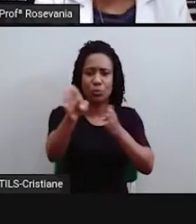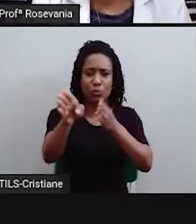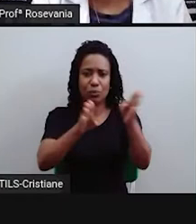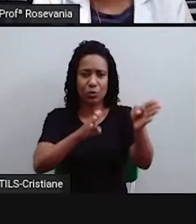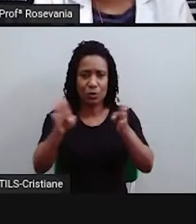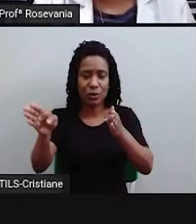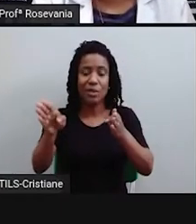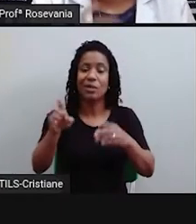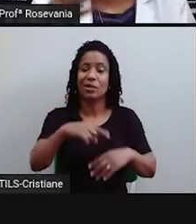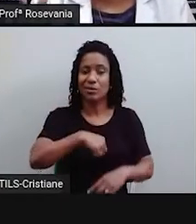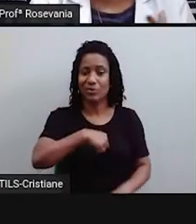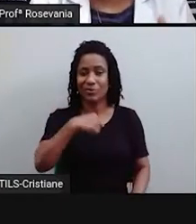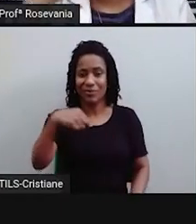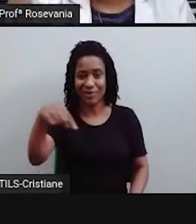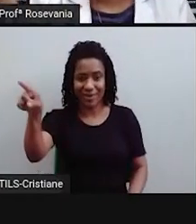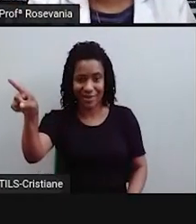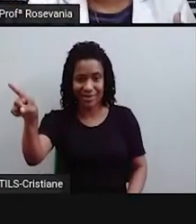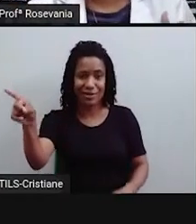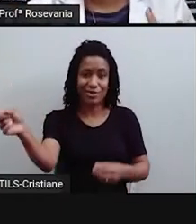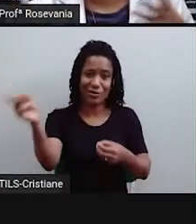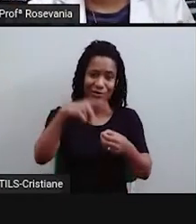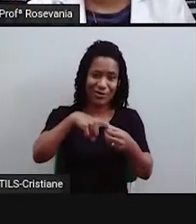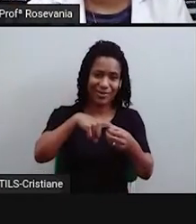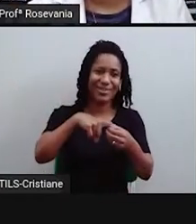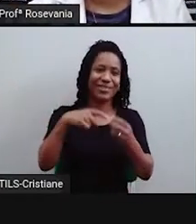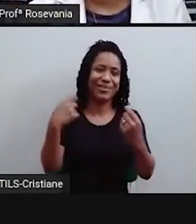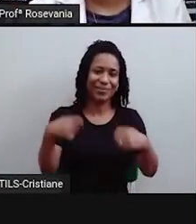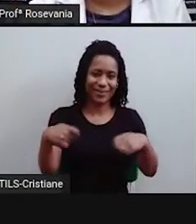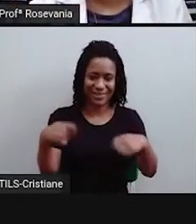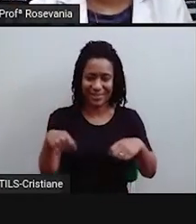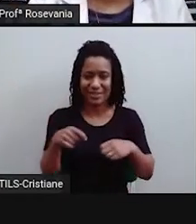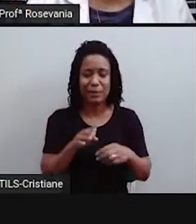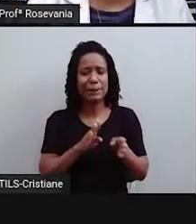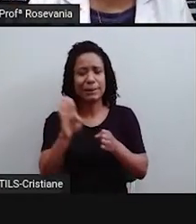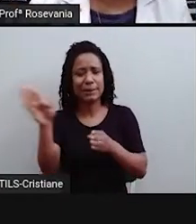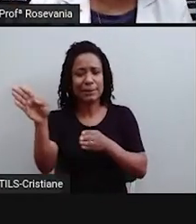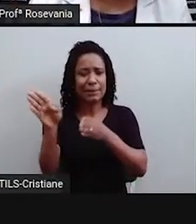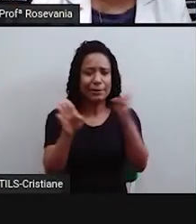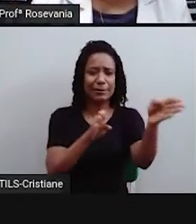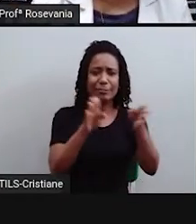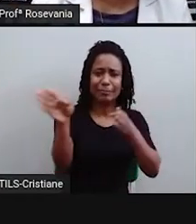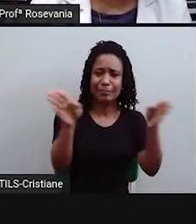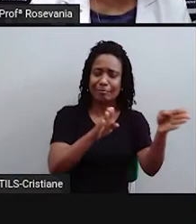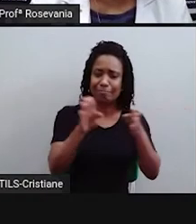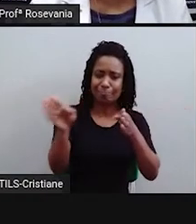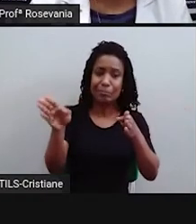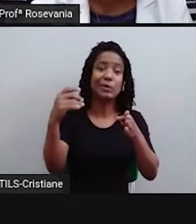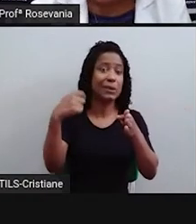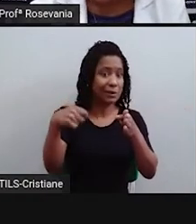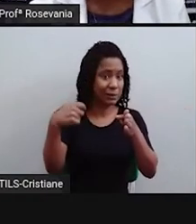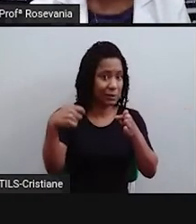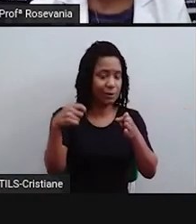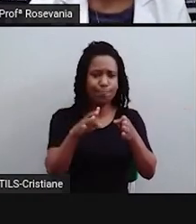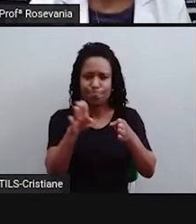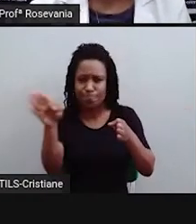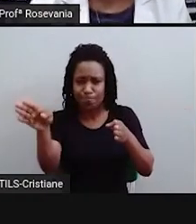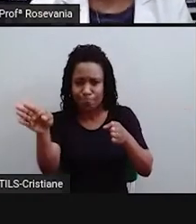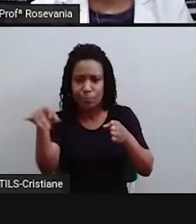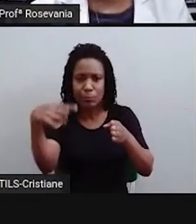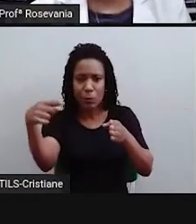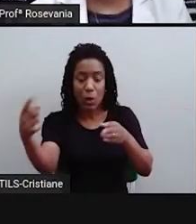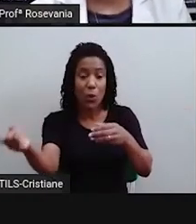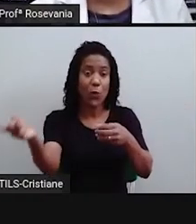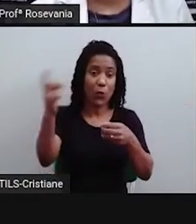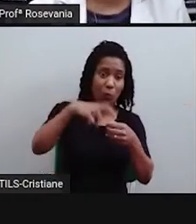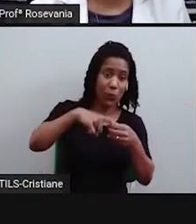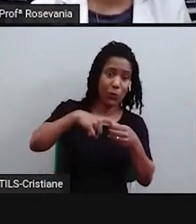voltar. Se a gente não souber qual o caminho, né, a direção do caminho que a gente está indo, para voltar também já fica um pouco mais complicado. E é isso